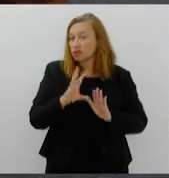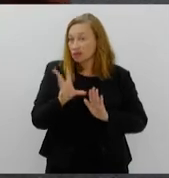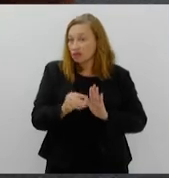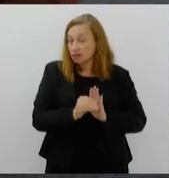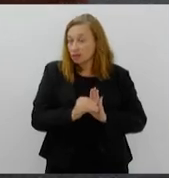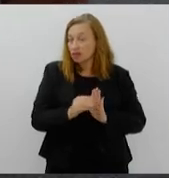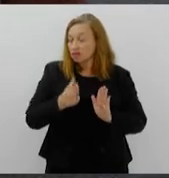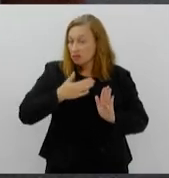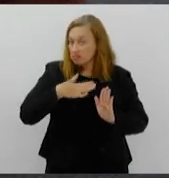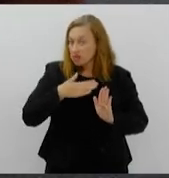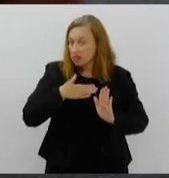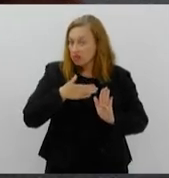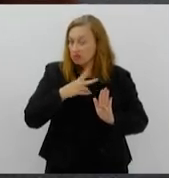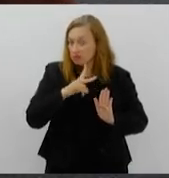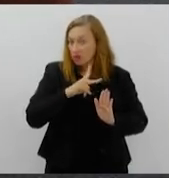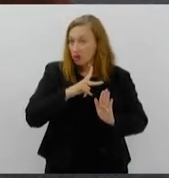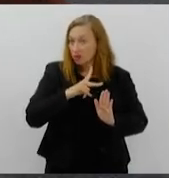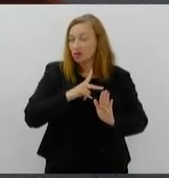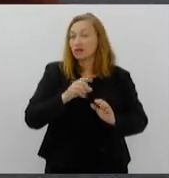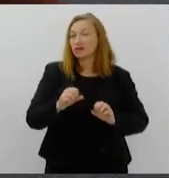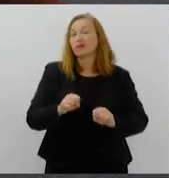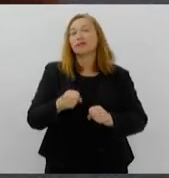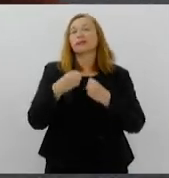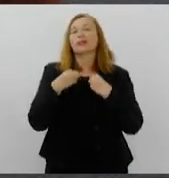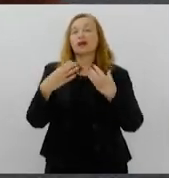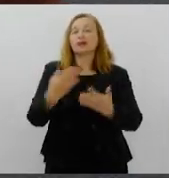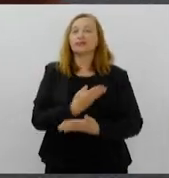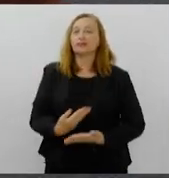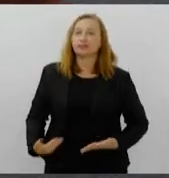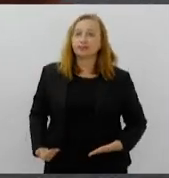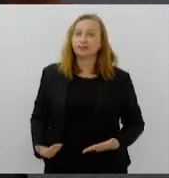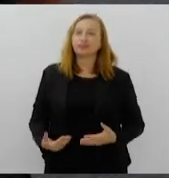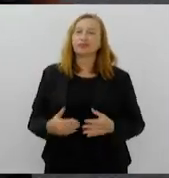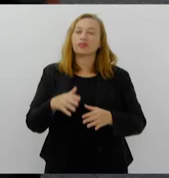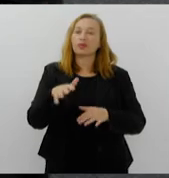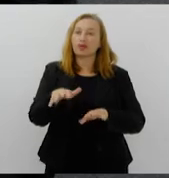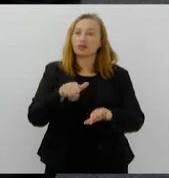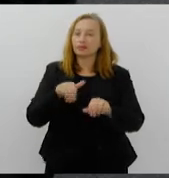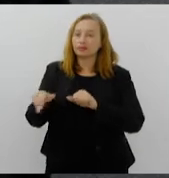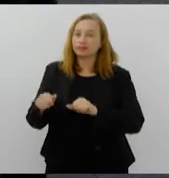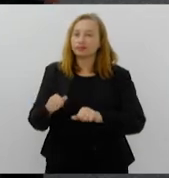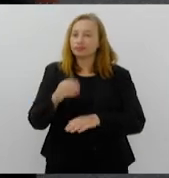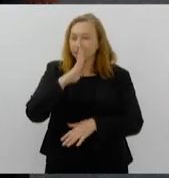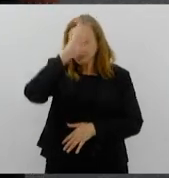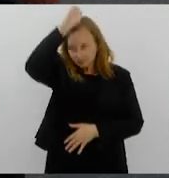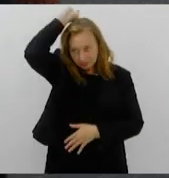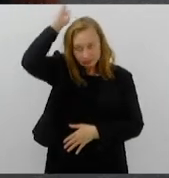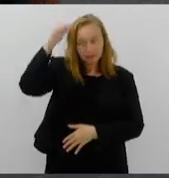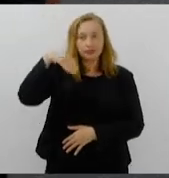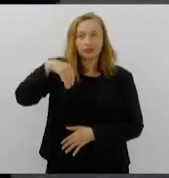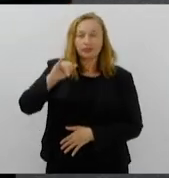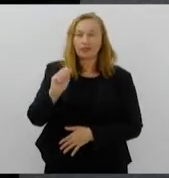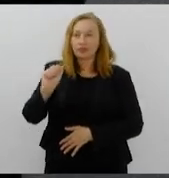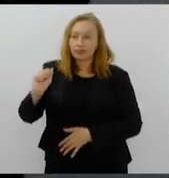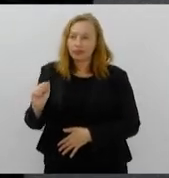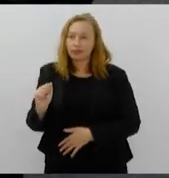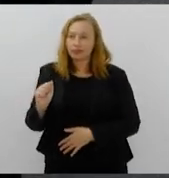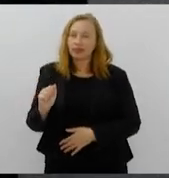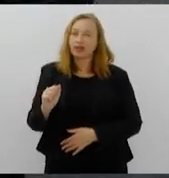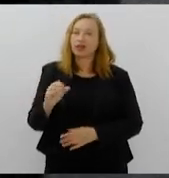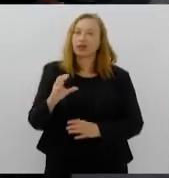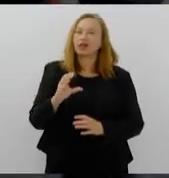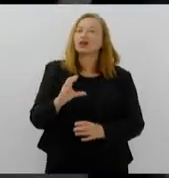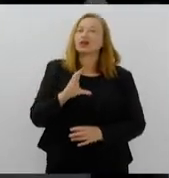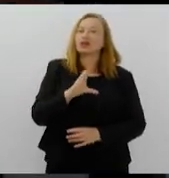minha mesmo. A gente fez uma audiência pública. Estavam os bombeiros, o INEA, a Defesa Civil. E,